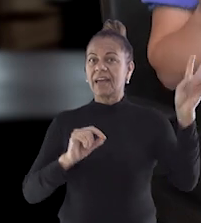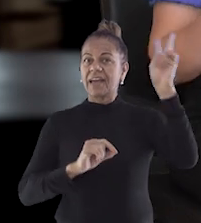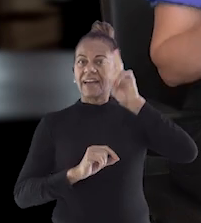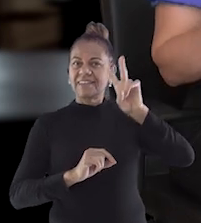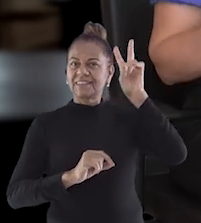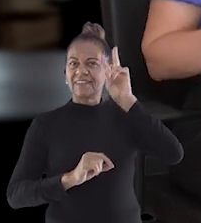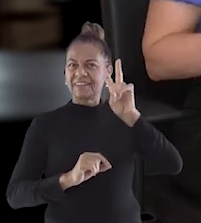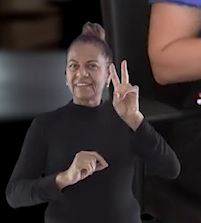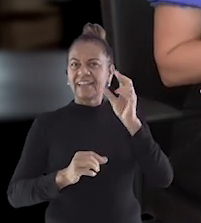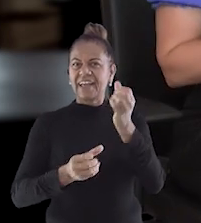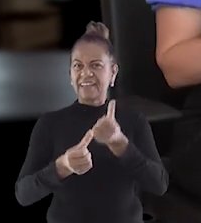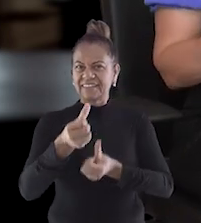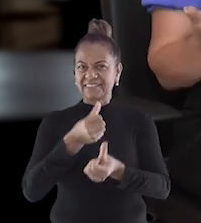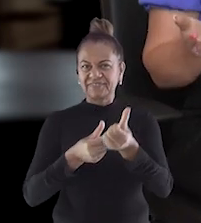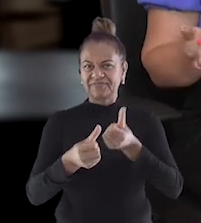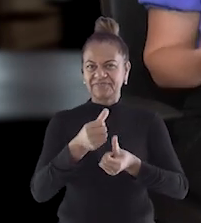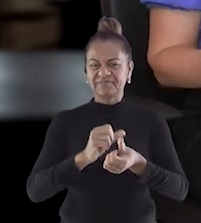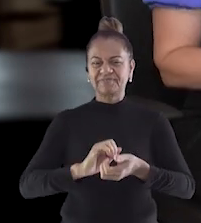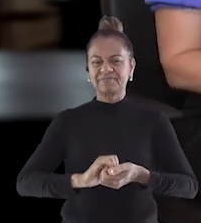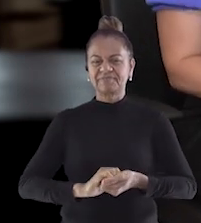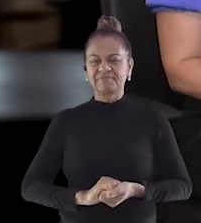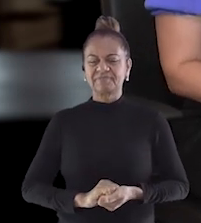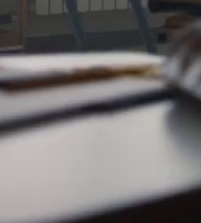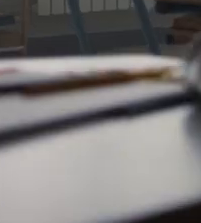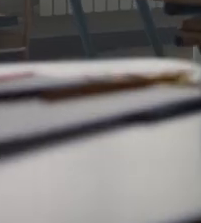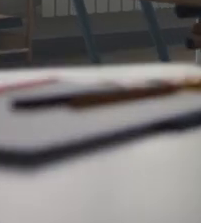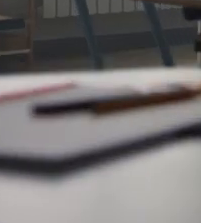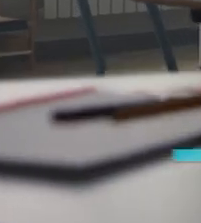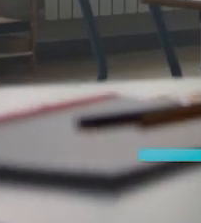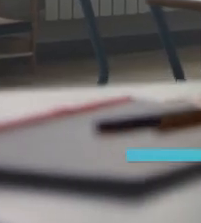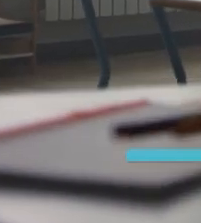apresentando mais um quadro Histórias da EJA.